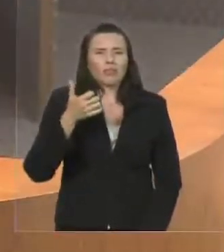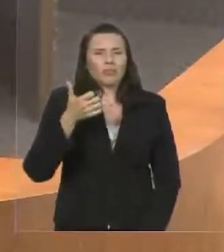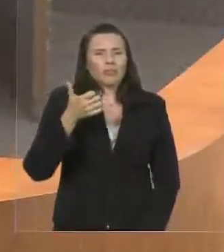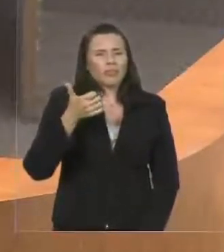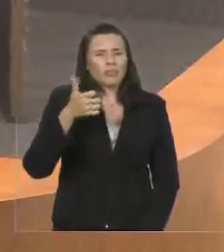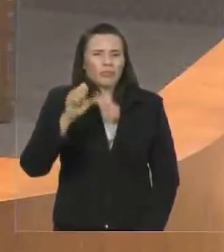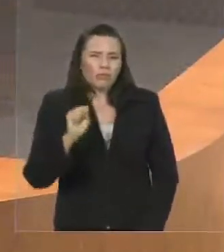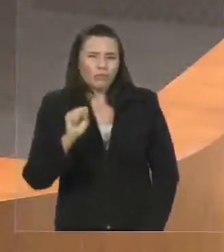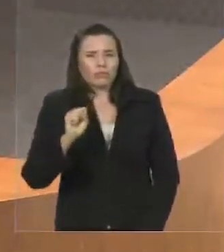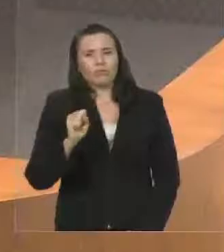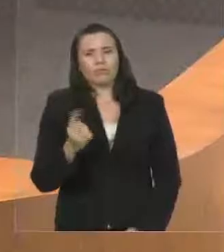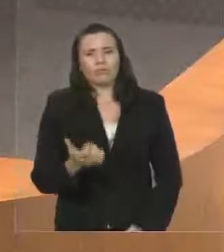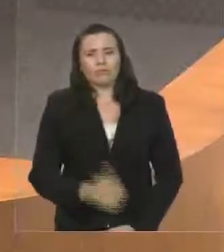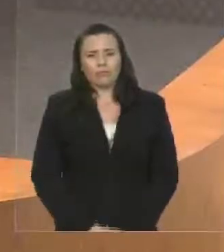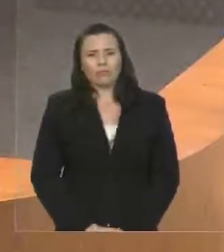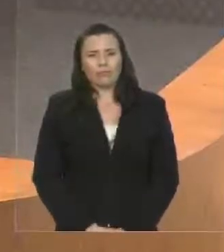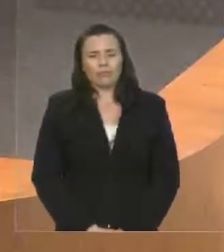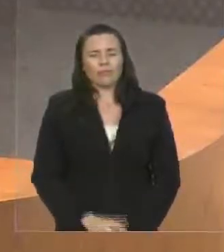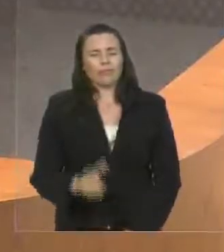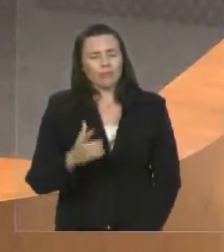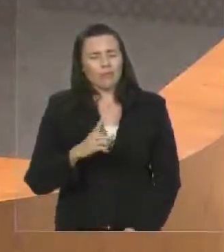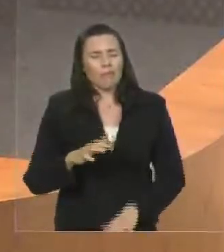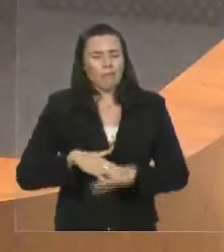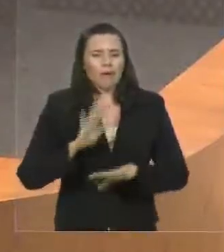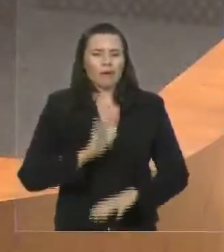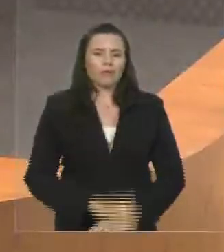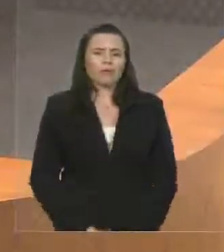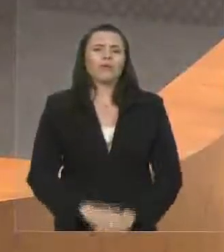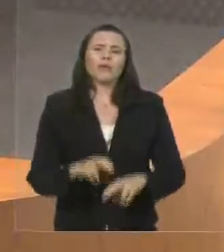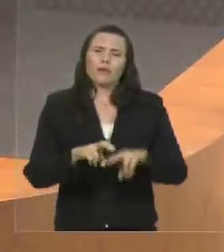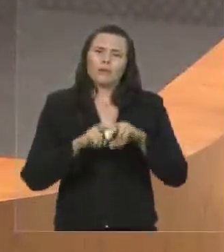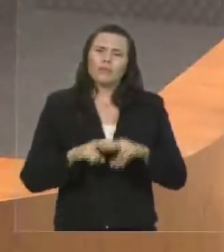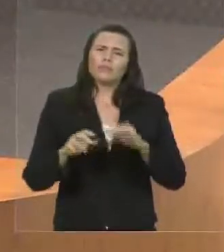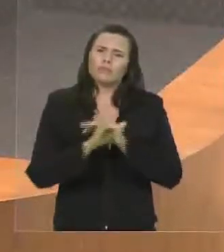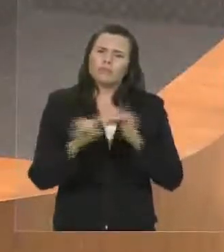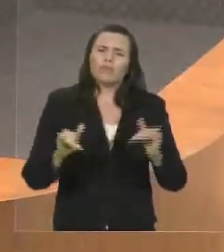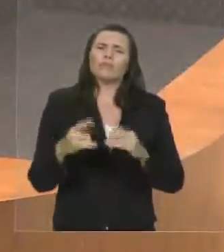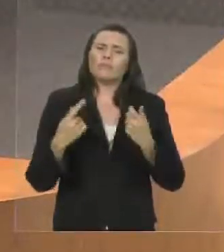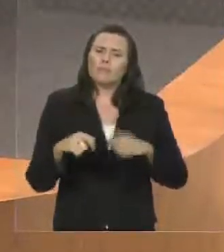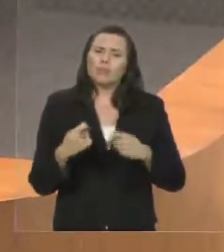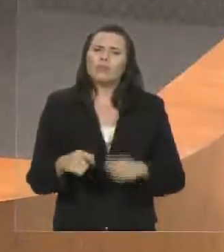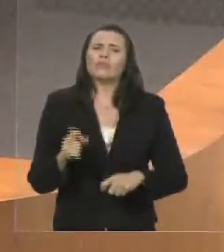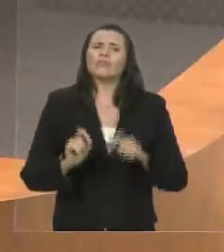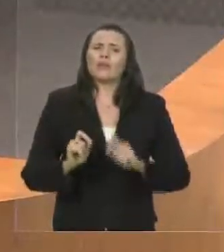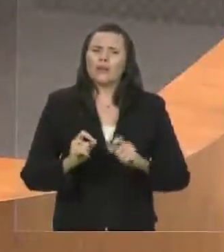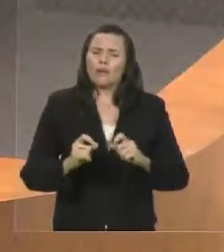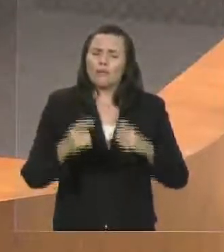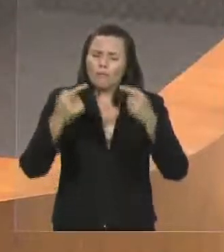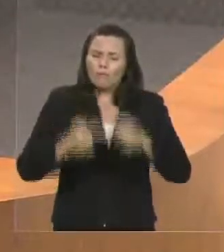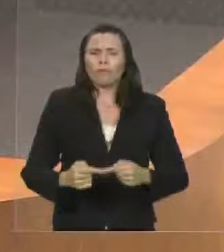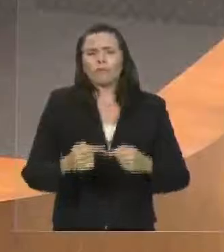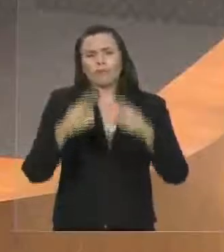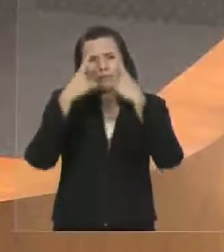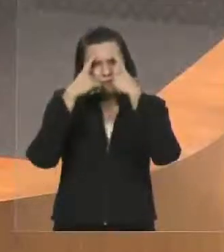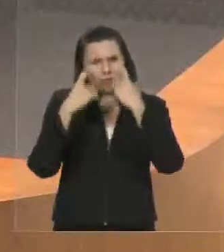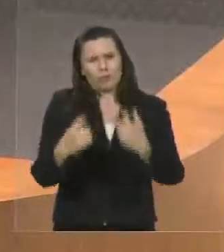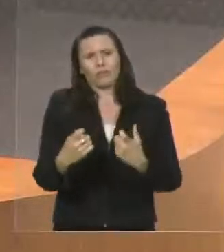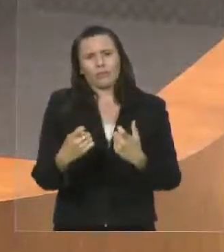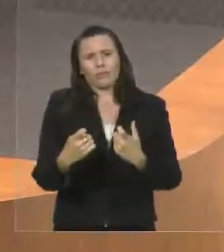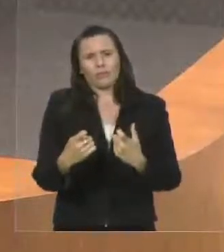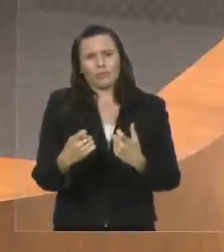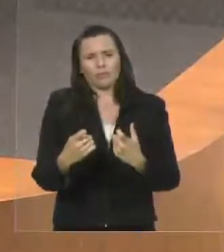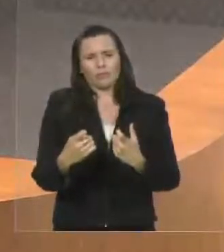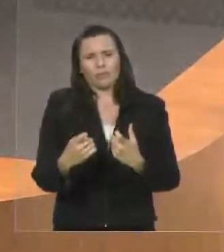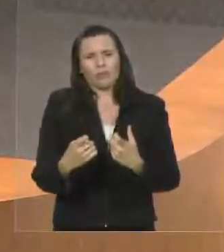deputados, medidas, providências imediatas para o combate dessa chaga triste da violência